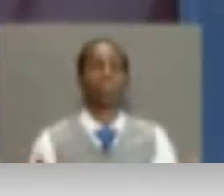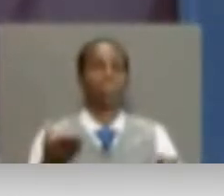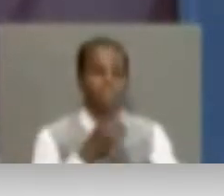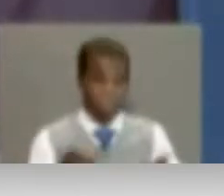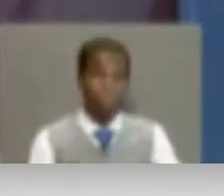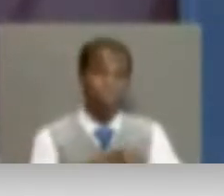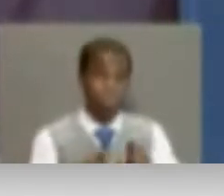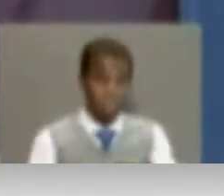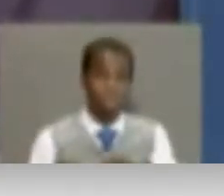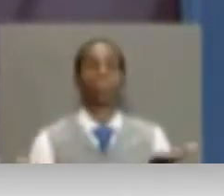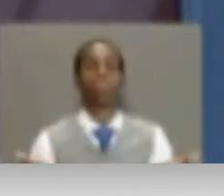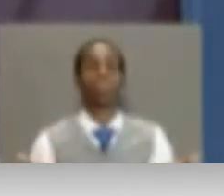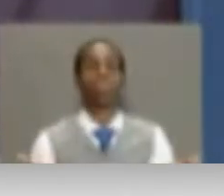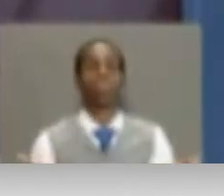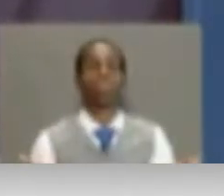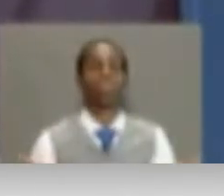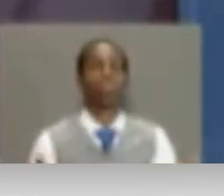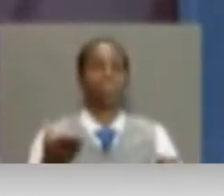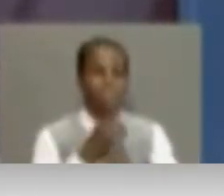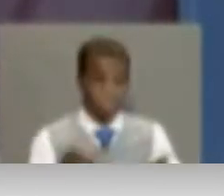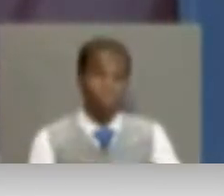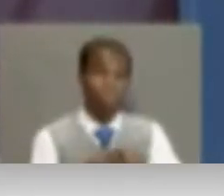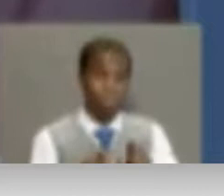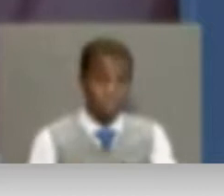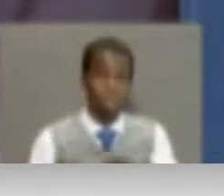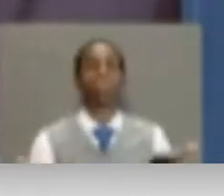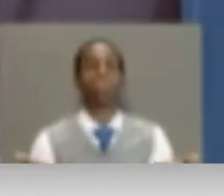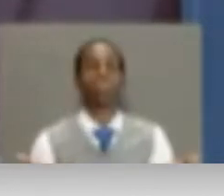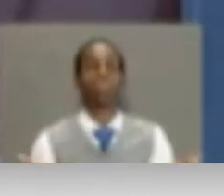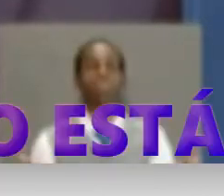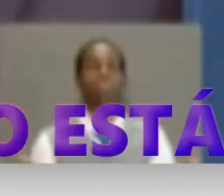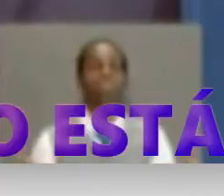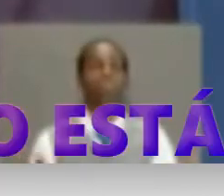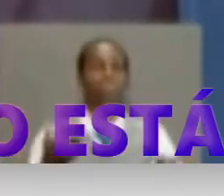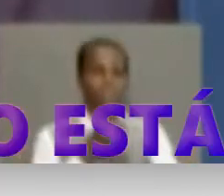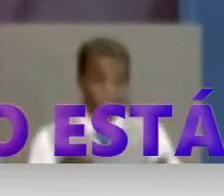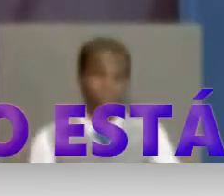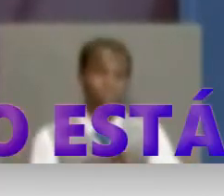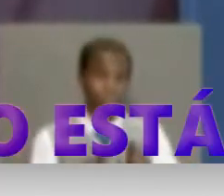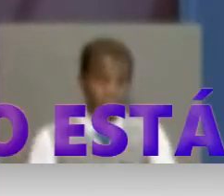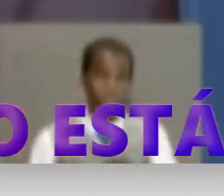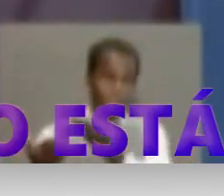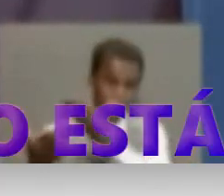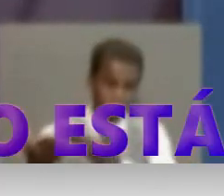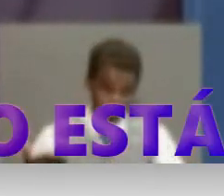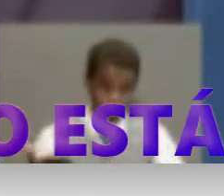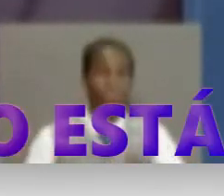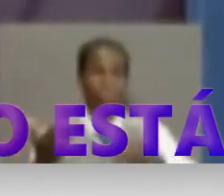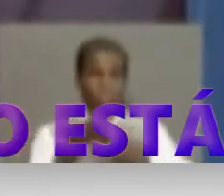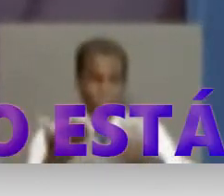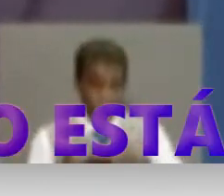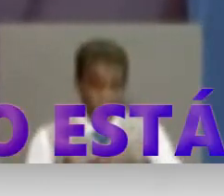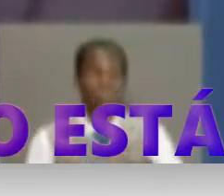voto vencido, sim, é importante nesse aspecto. Uhum. Os argumentos do voto vencido, sim, é importante nesse aspecto. Uhum. Os argumentos do voto vencido, sim, é importante nesse aspecto. Uhum.